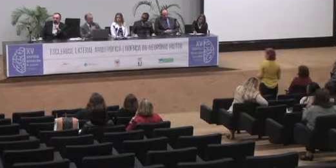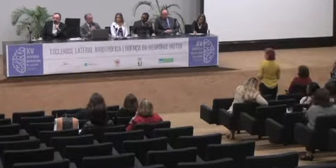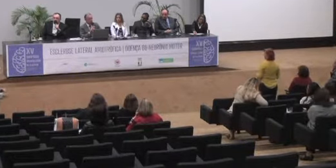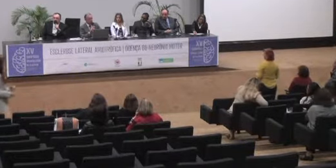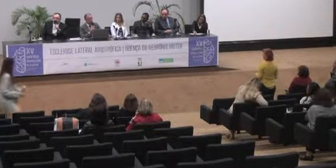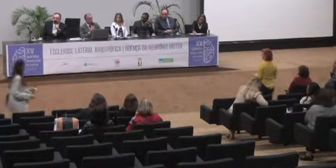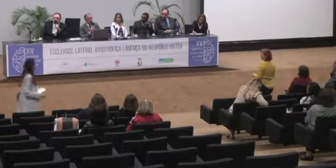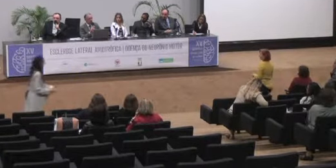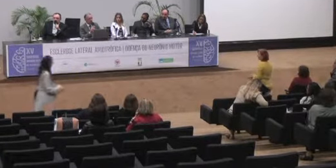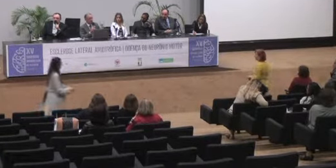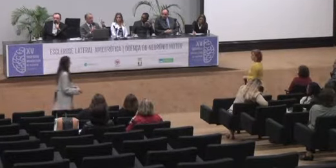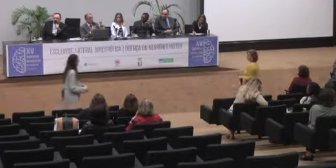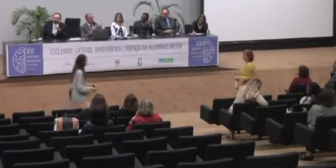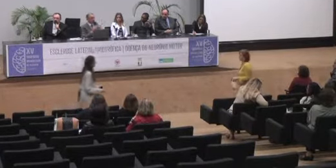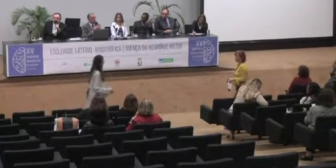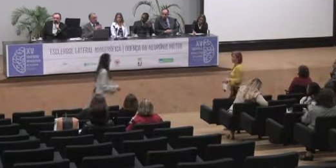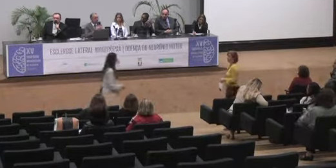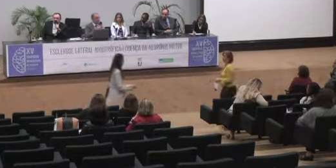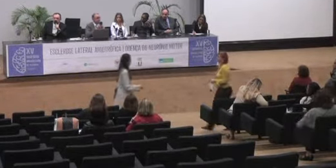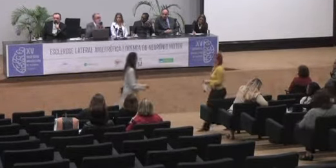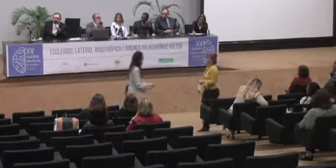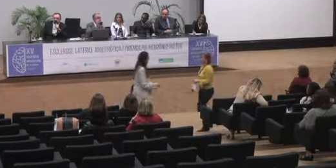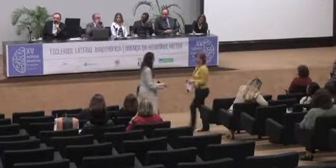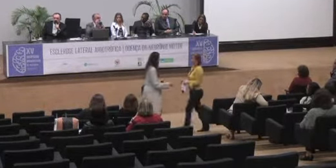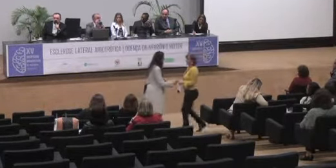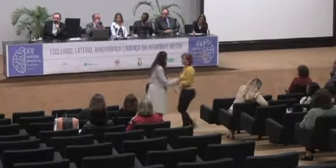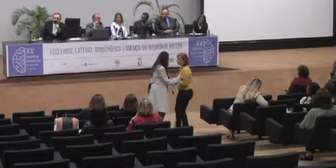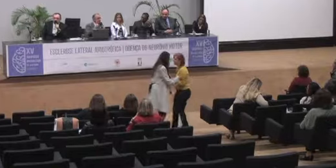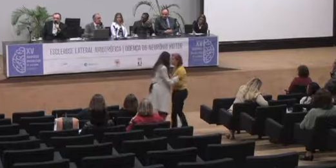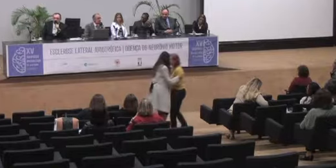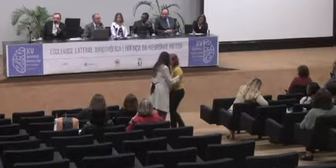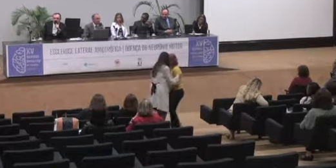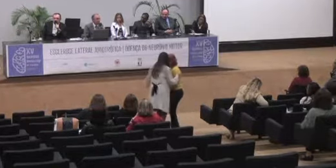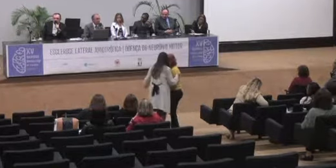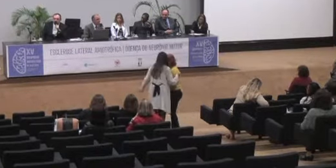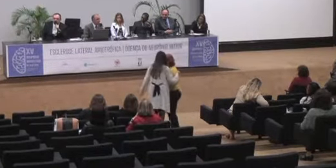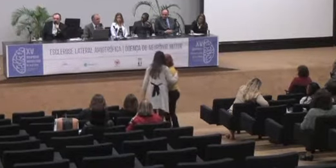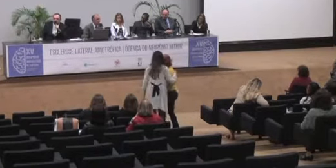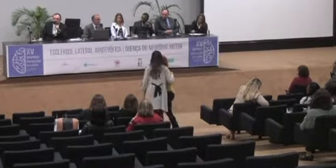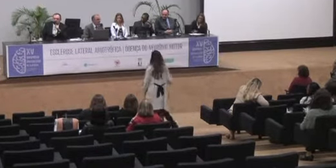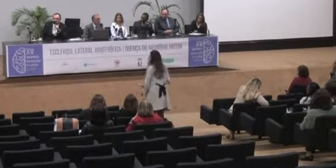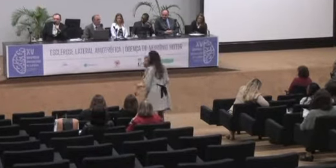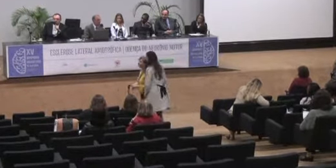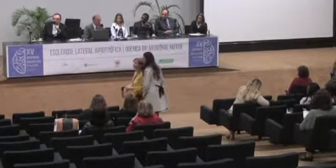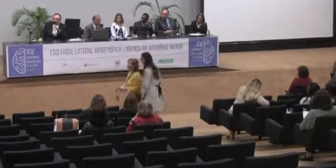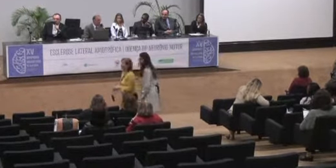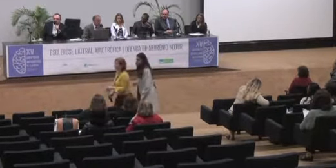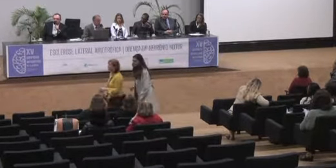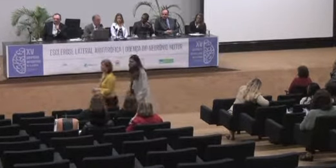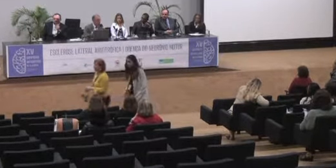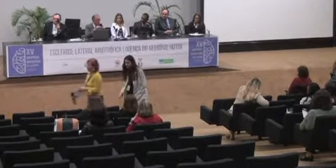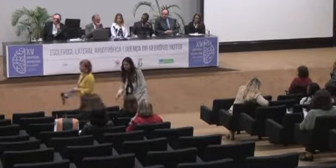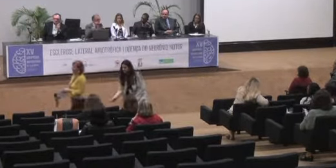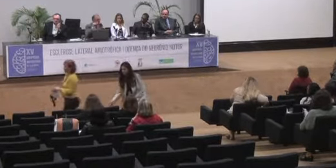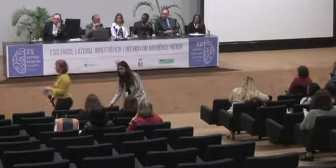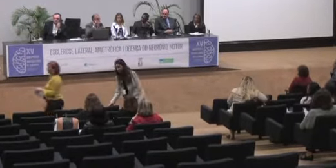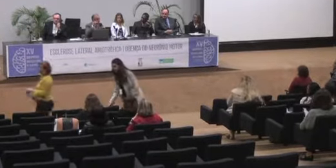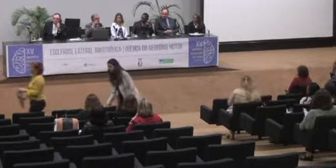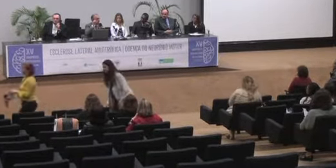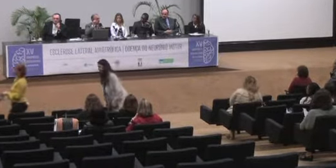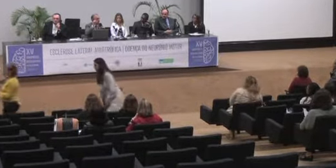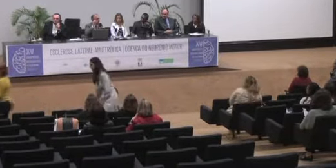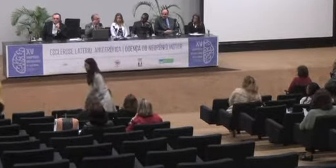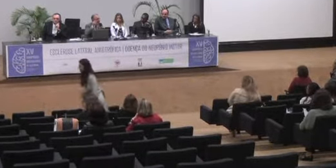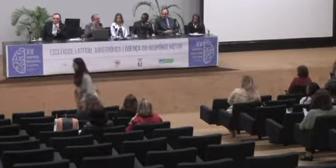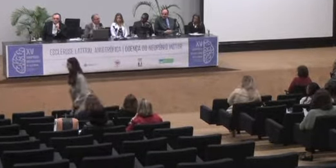muito interessante, é uma técnica para doença genética, onde que defeito genético esteja muito bem definido. É para fazer